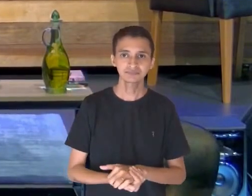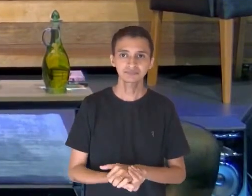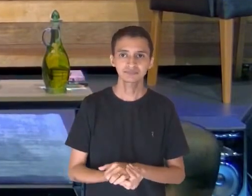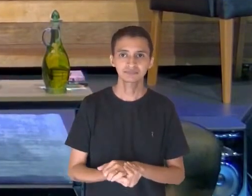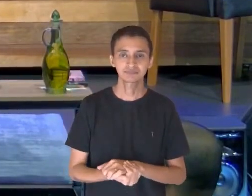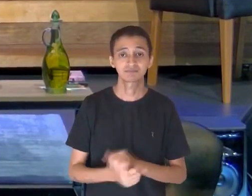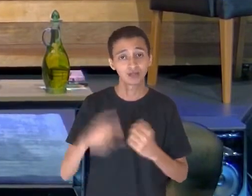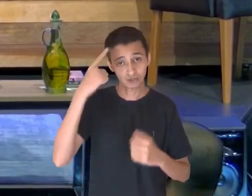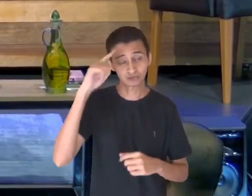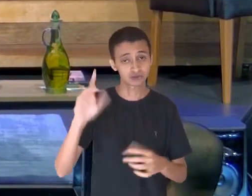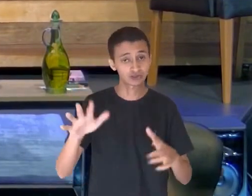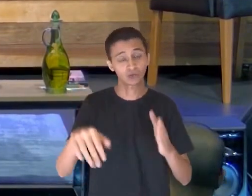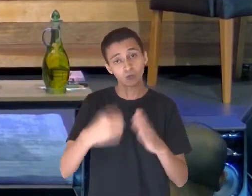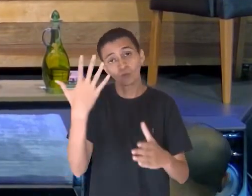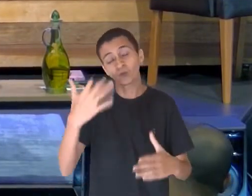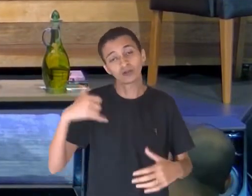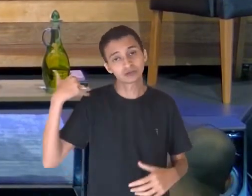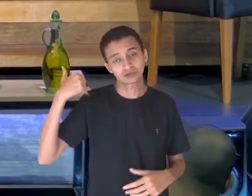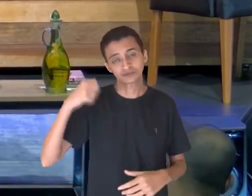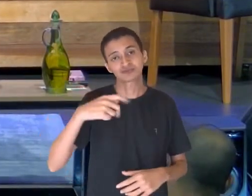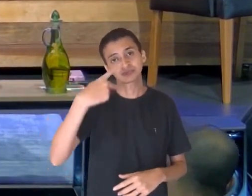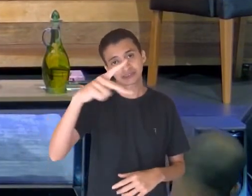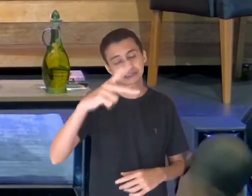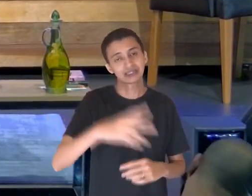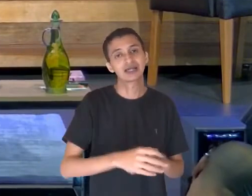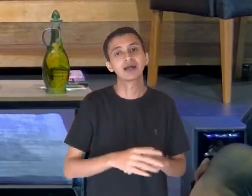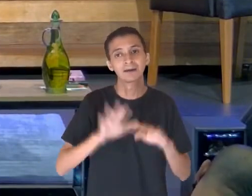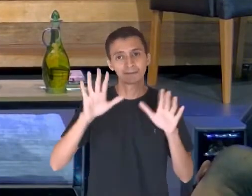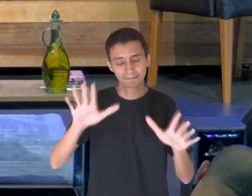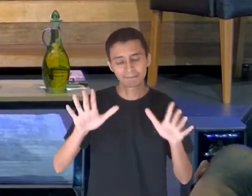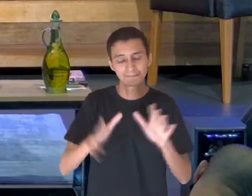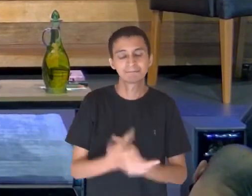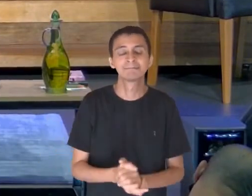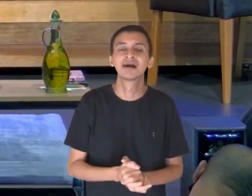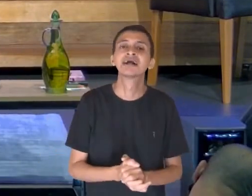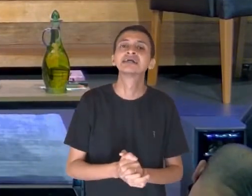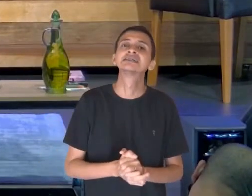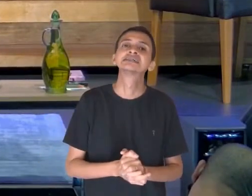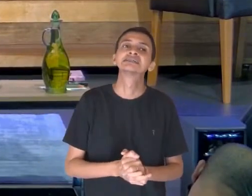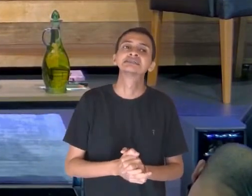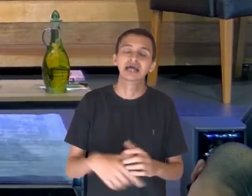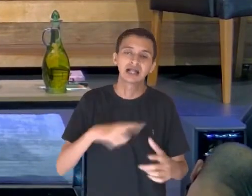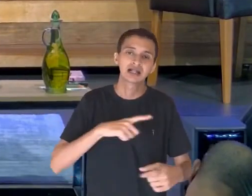Eu não sei quantos anos você tem. Mas os seus 40 te acompanharão.